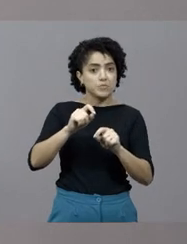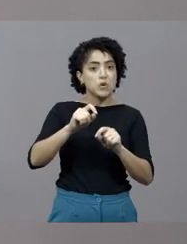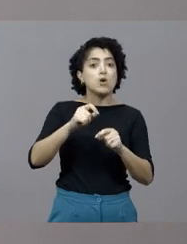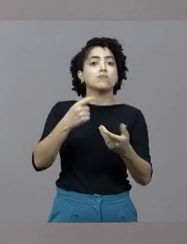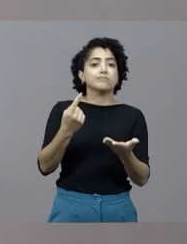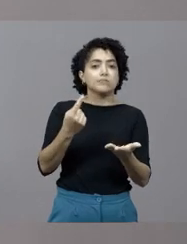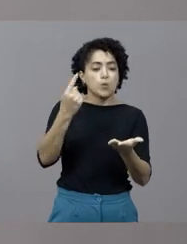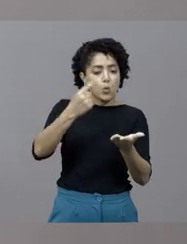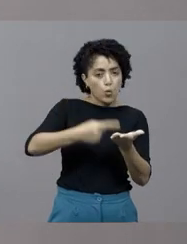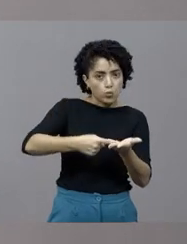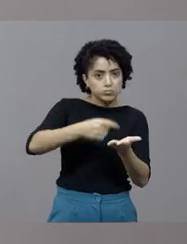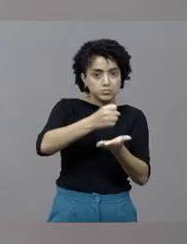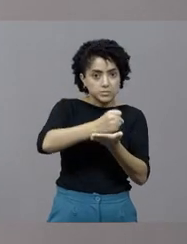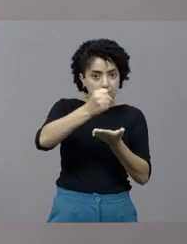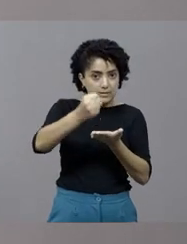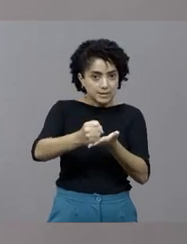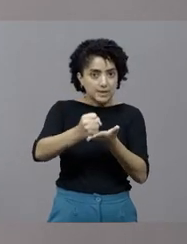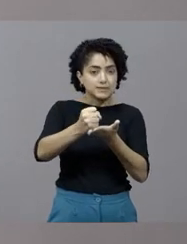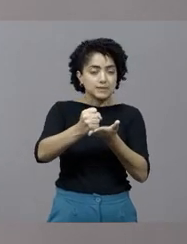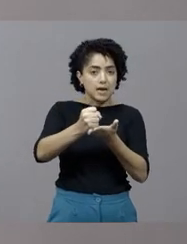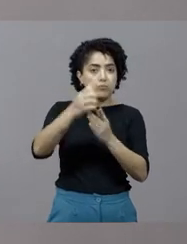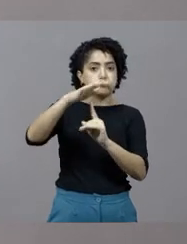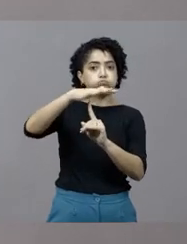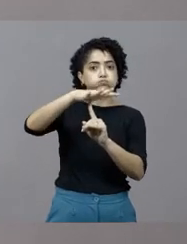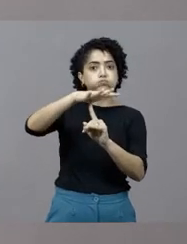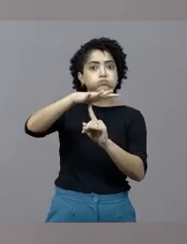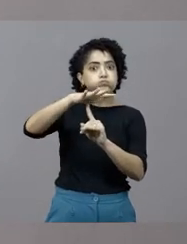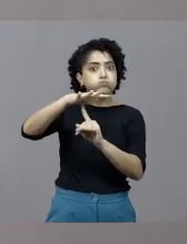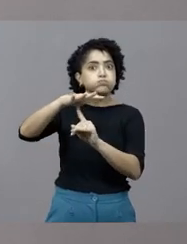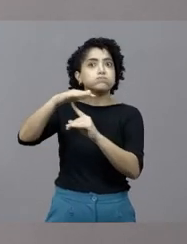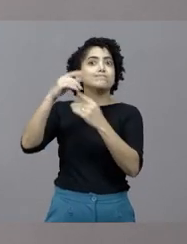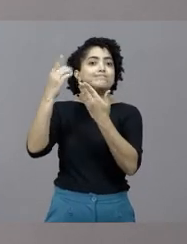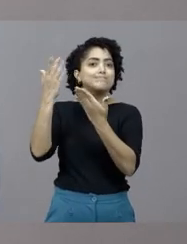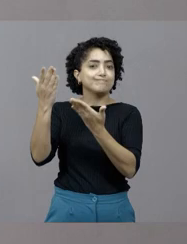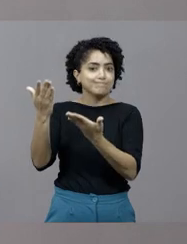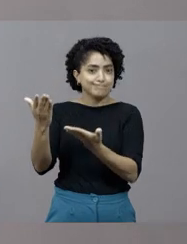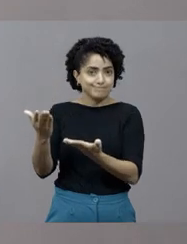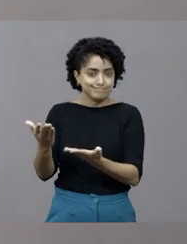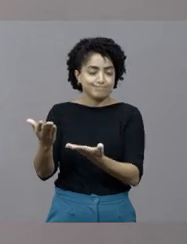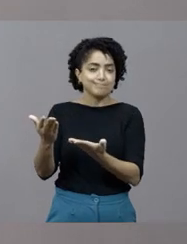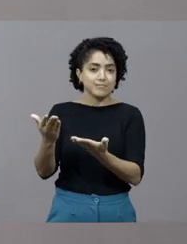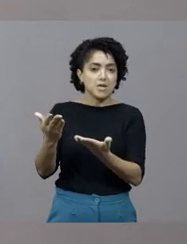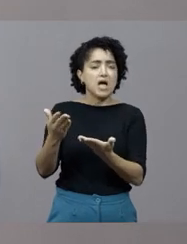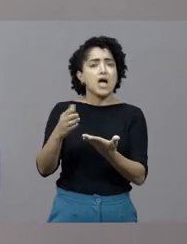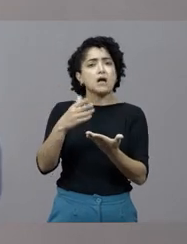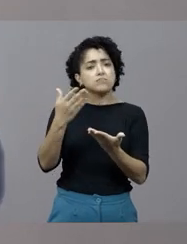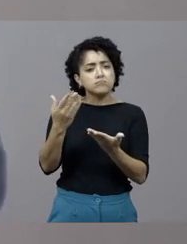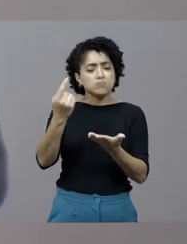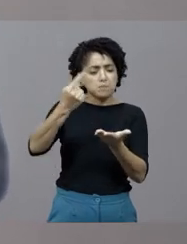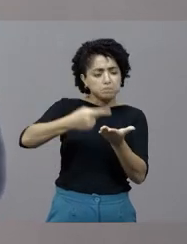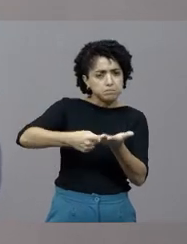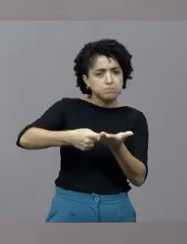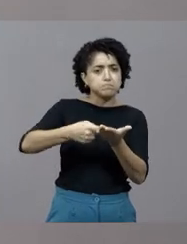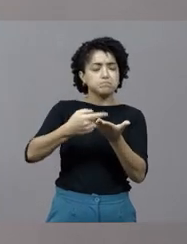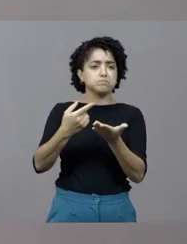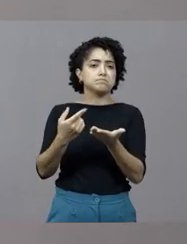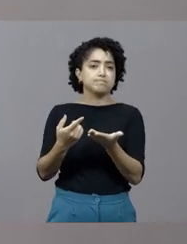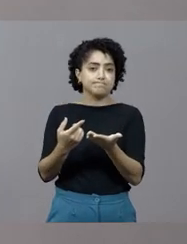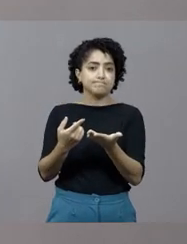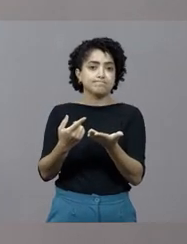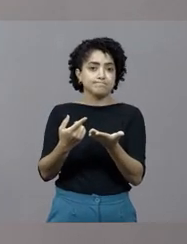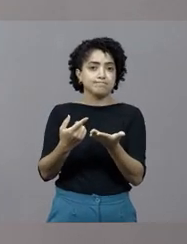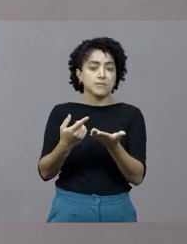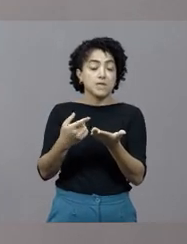uma aeronave para levar essa criança. Pensem no seguinte, vamos trazer para um exemplo municipal.